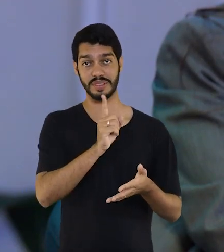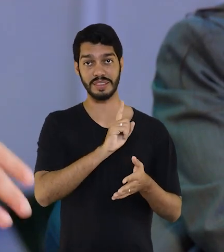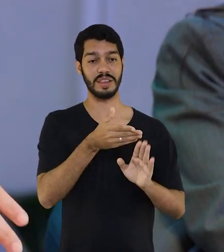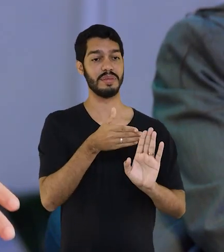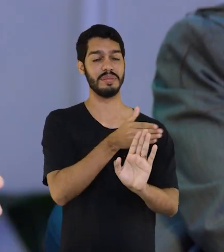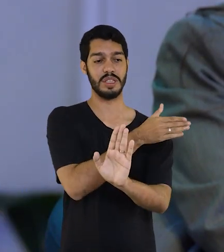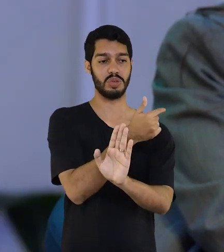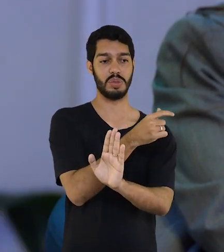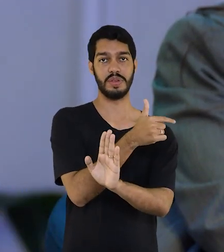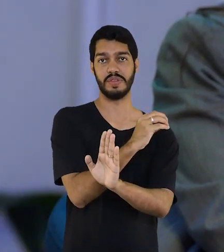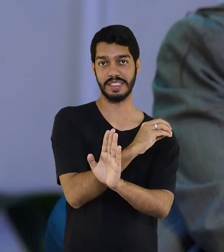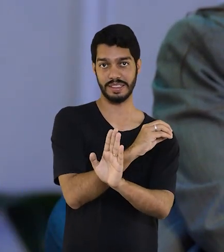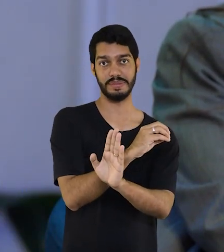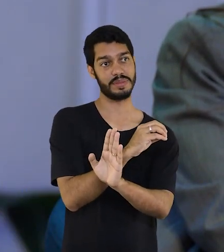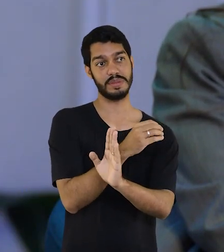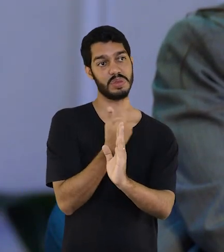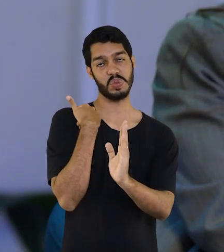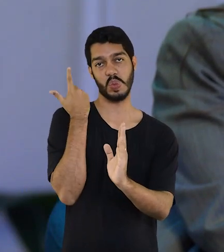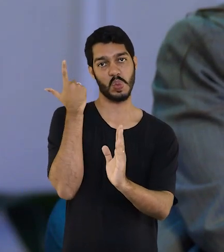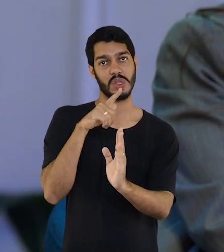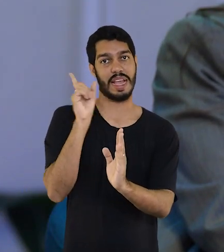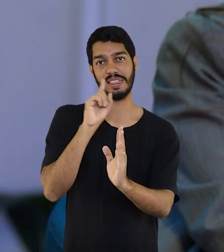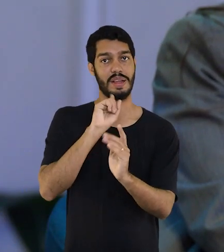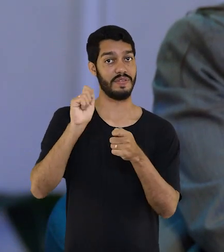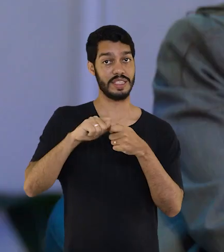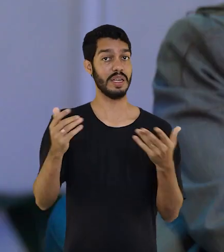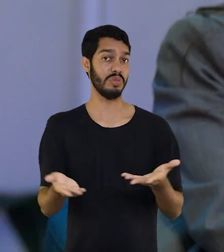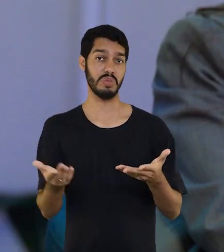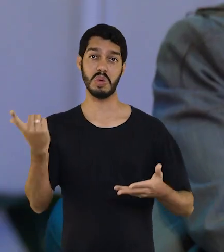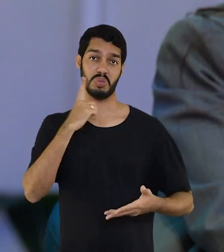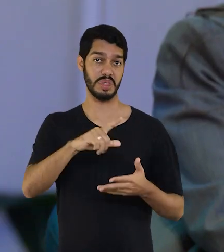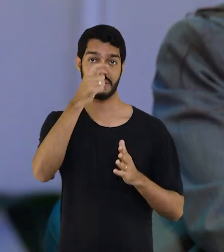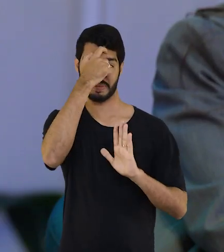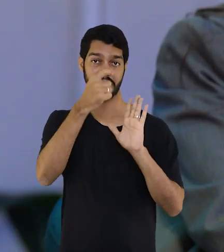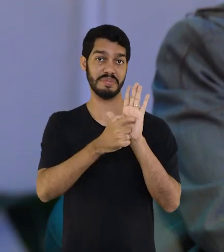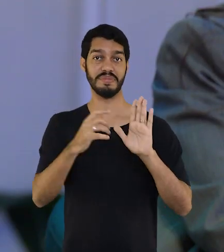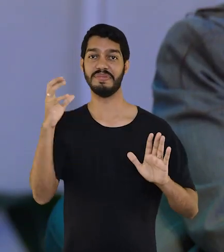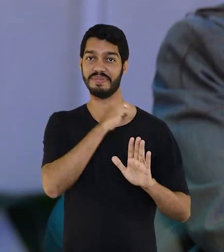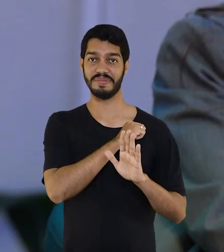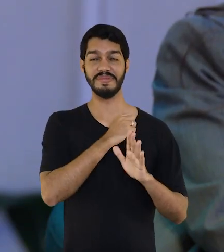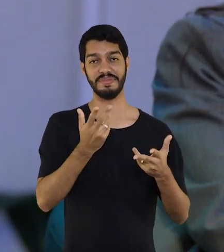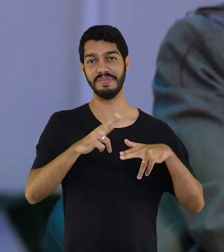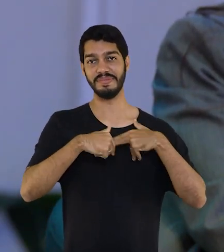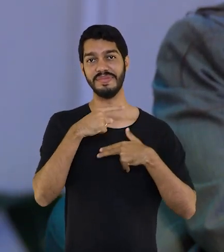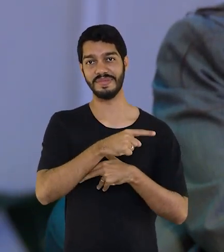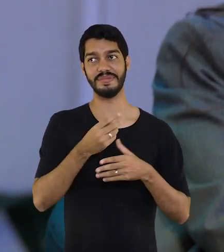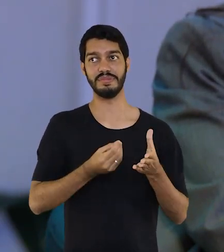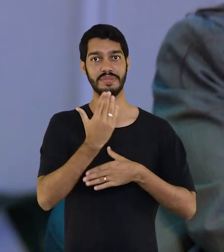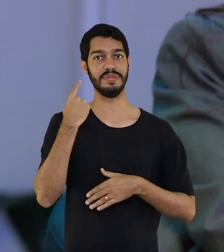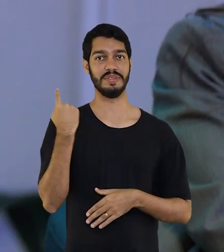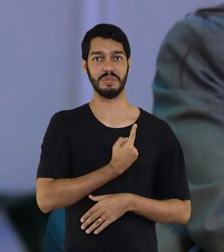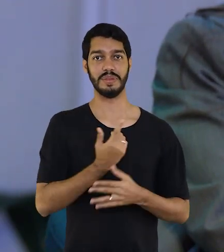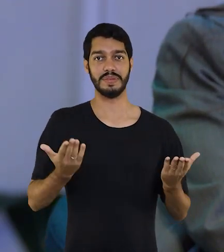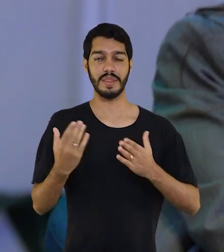era impossível saber antes de 2020, quando você teve a mudança de plataforma com o GPT-2, e a gente consegue fazer isso agora com inteligência artificial. Então, daí saiu